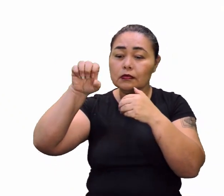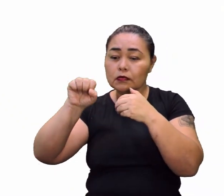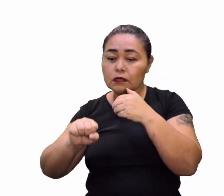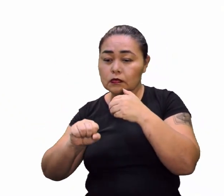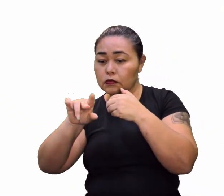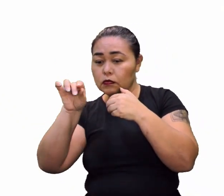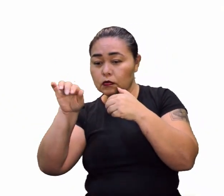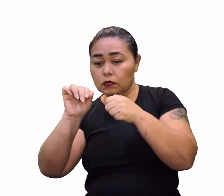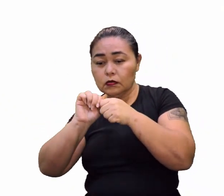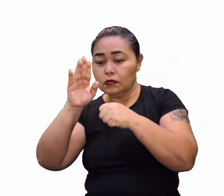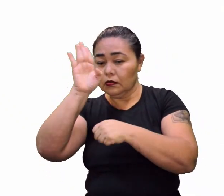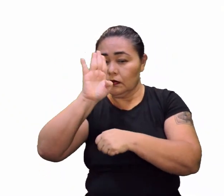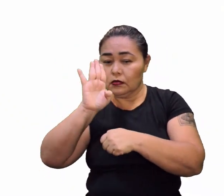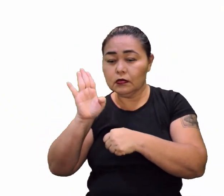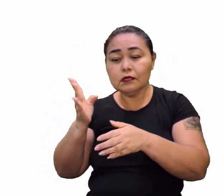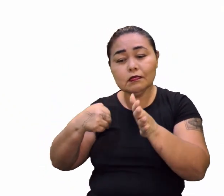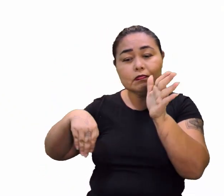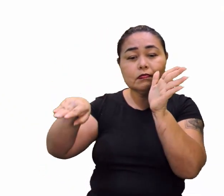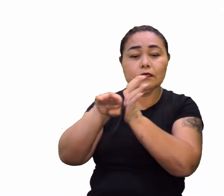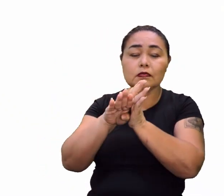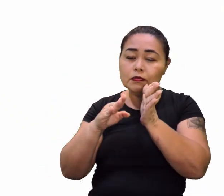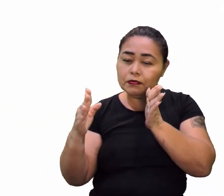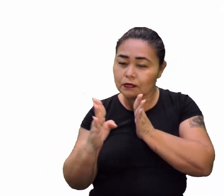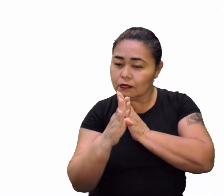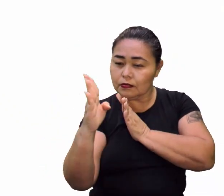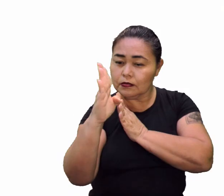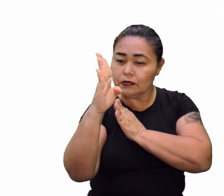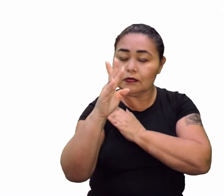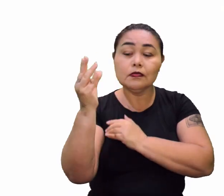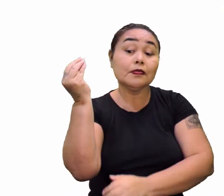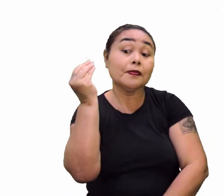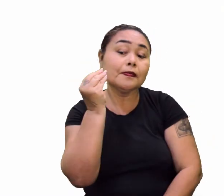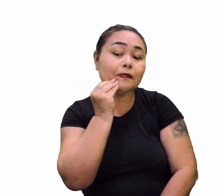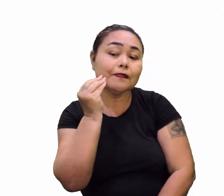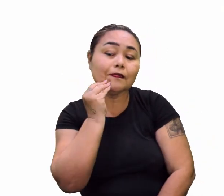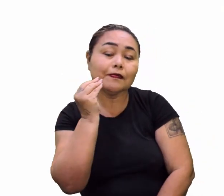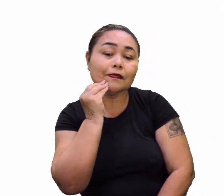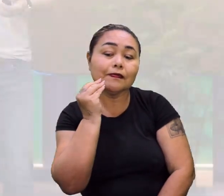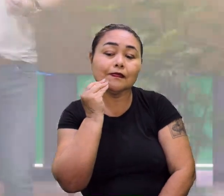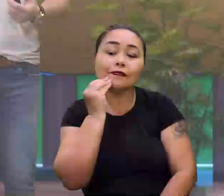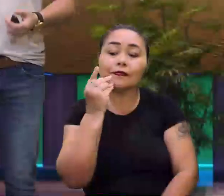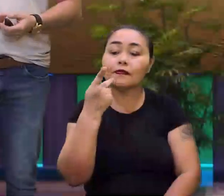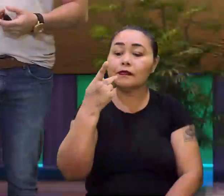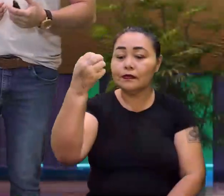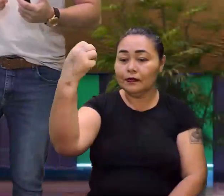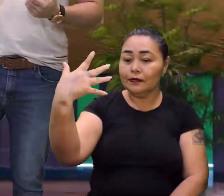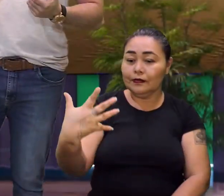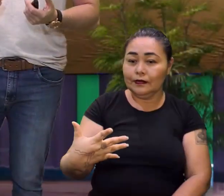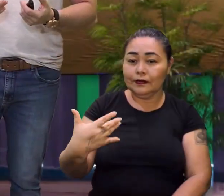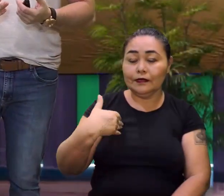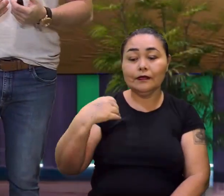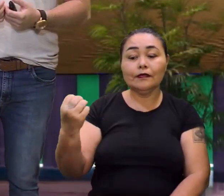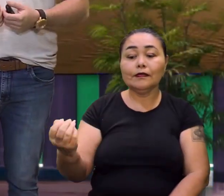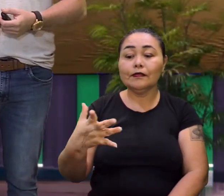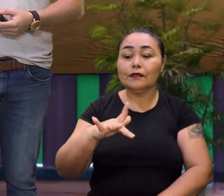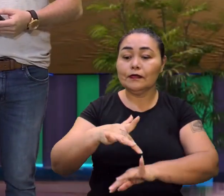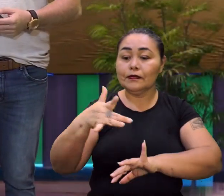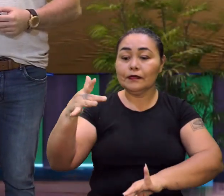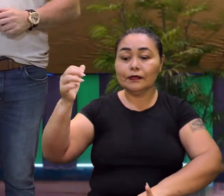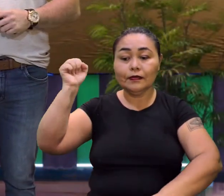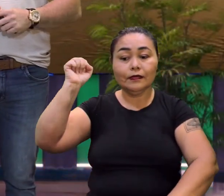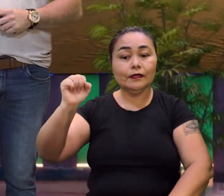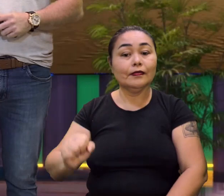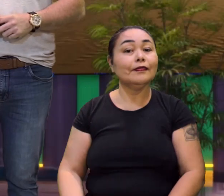do Brasil, a rota para chegar nesse caminho aí de oportunidade, como falamos há pouco, o novo